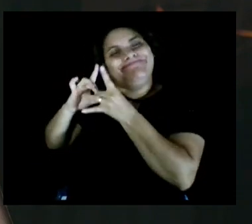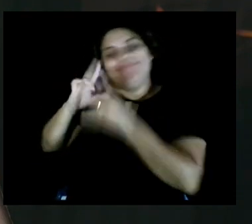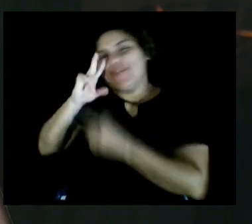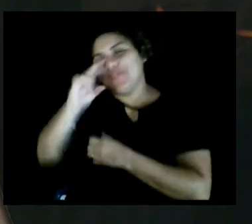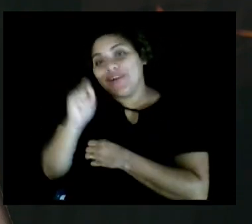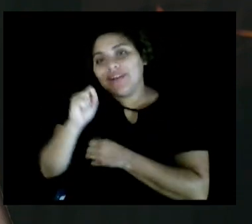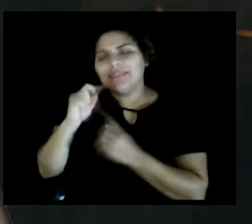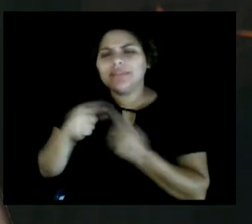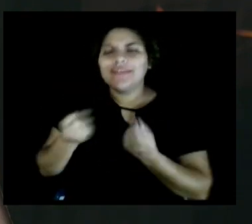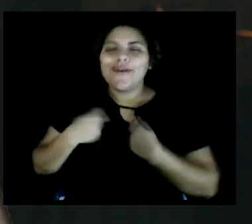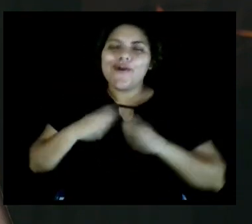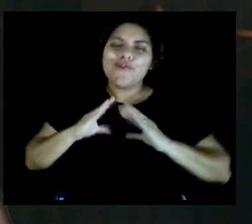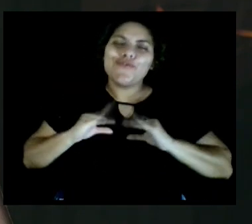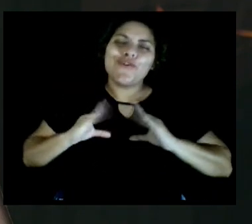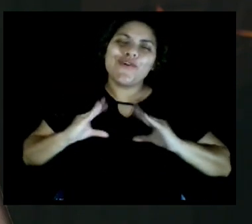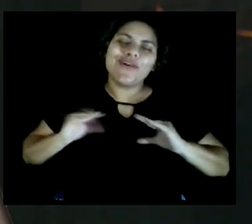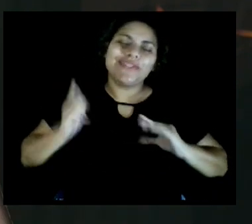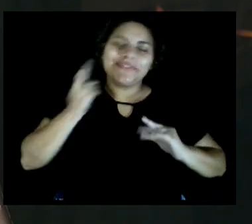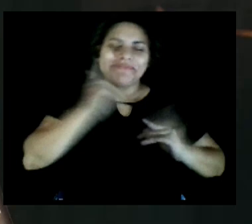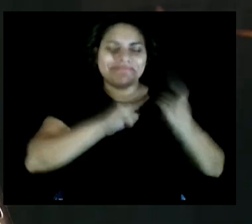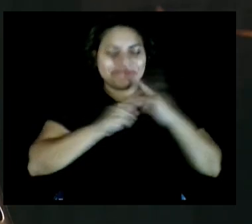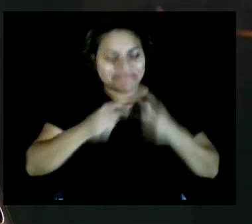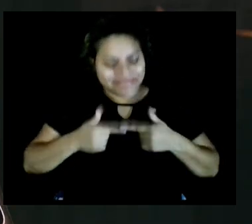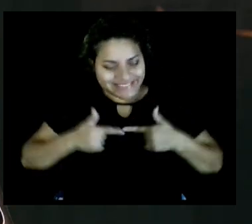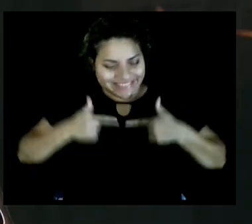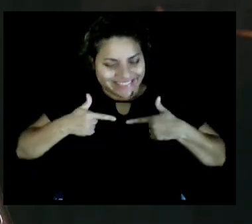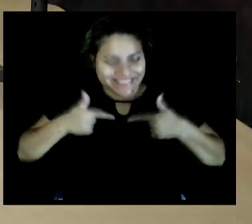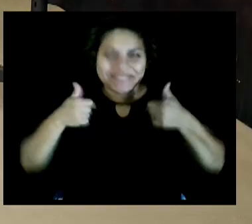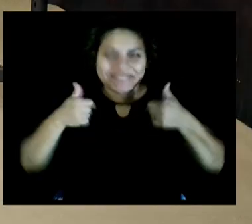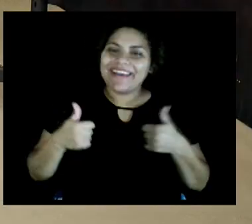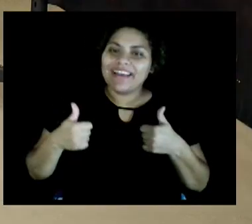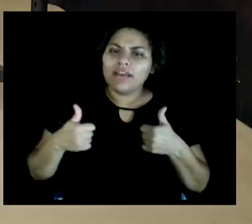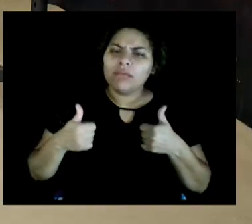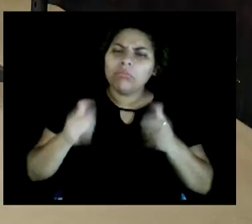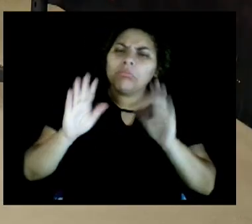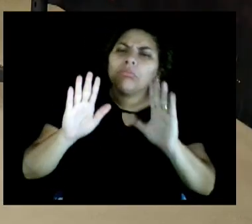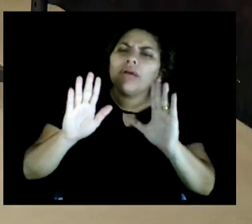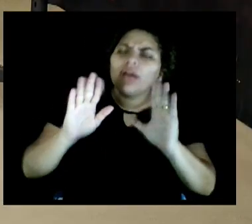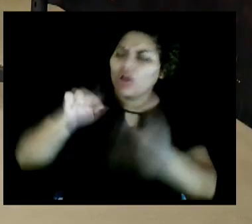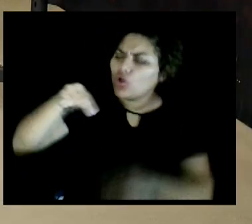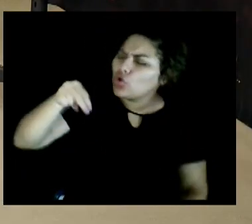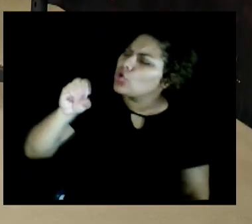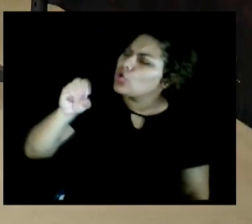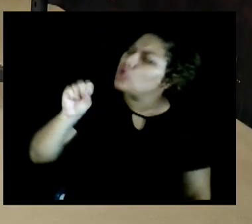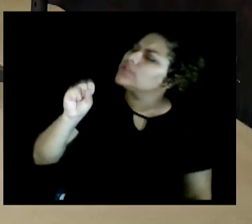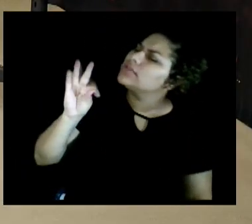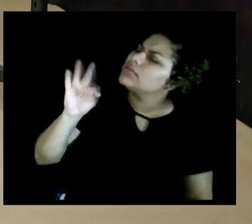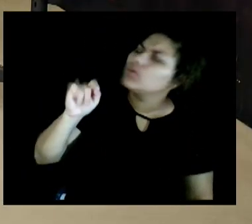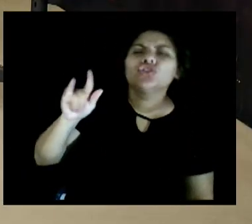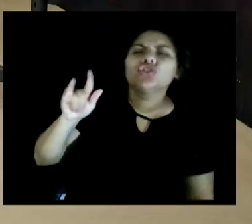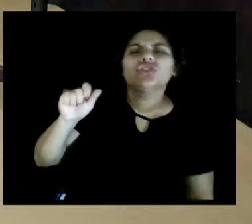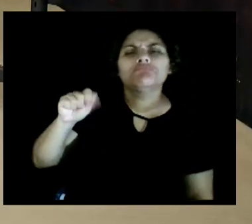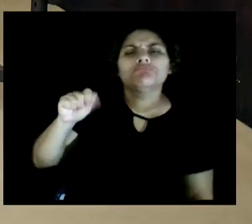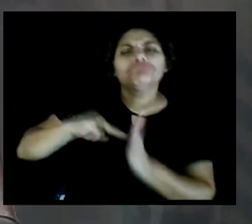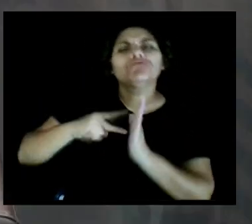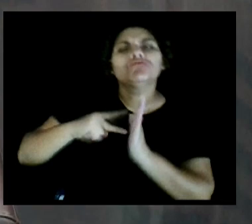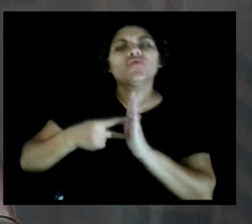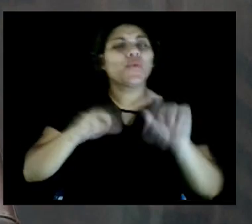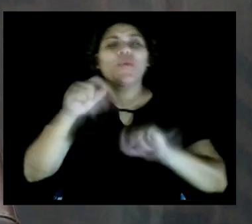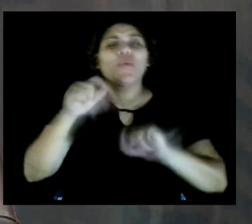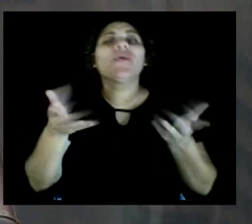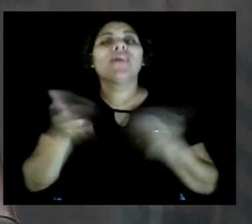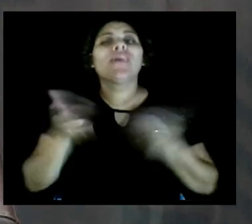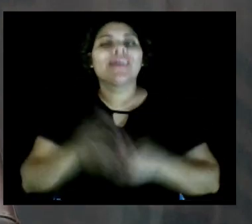que significa a nostalgia? Vamos lá. O que significa a nostalgia? Então, a nostalgia é